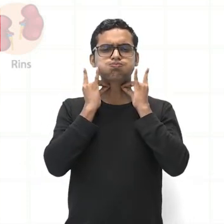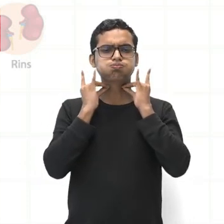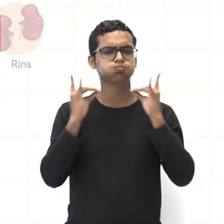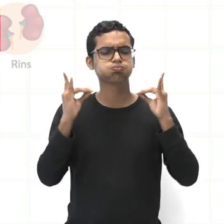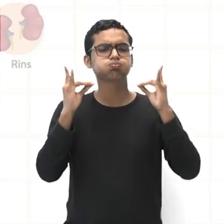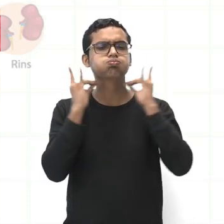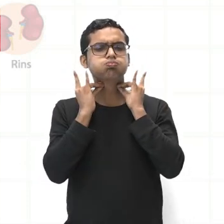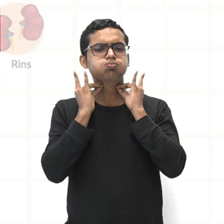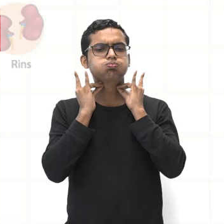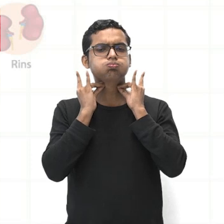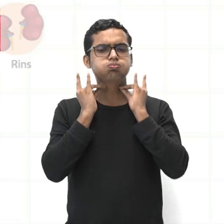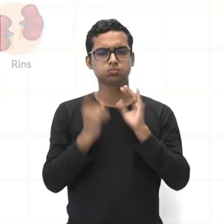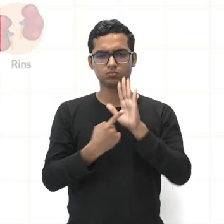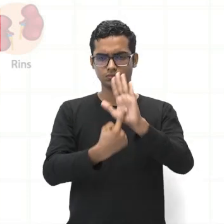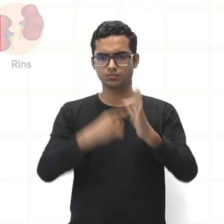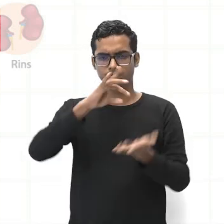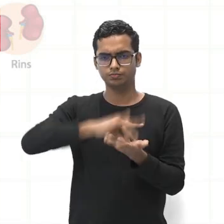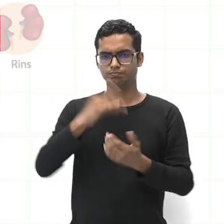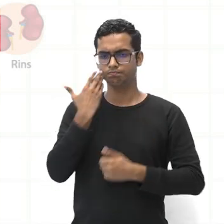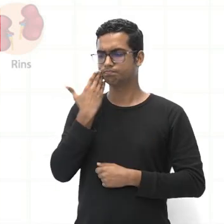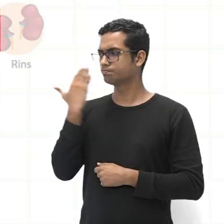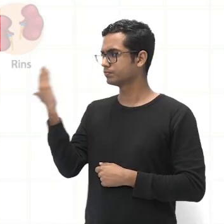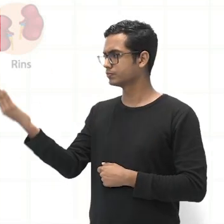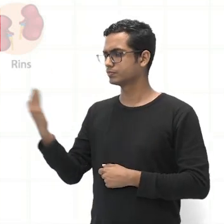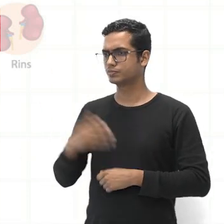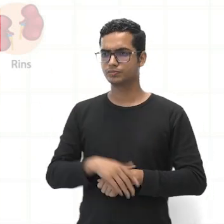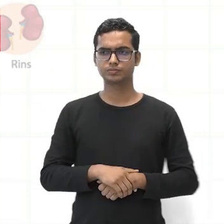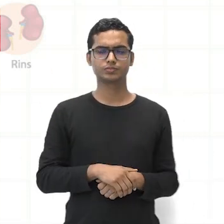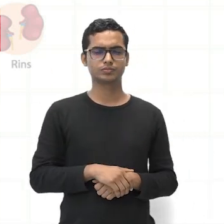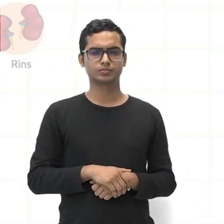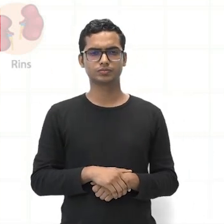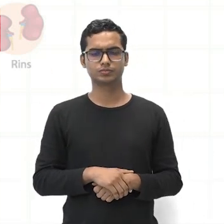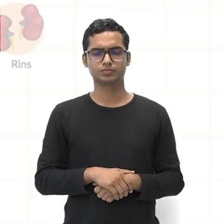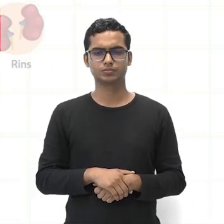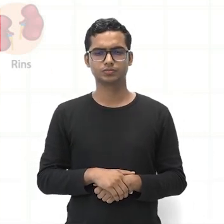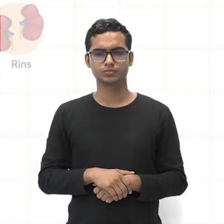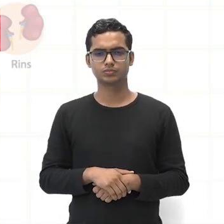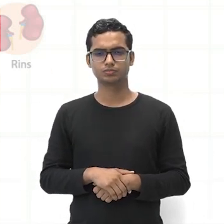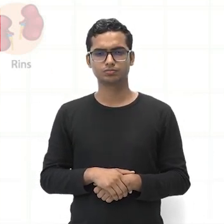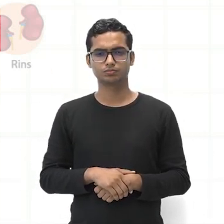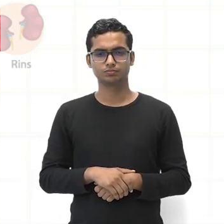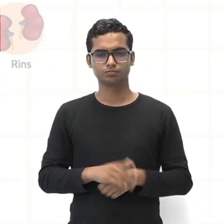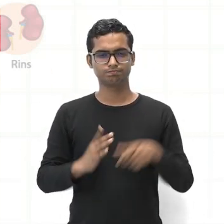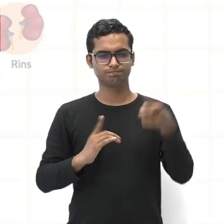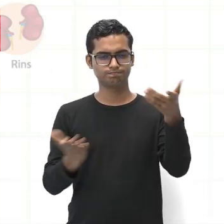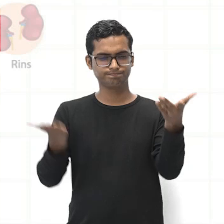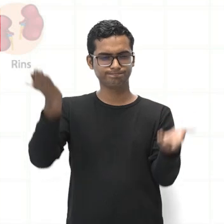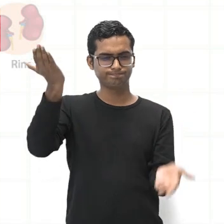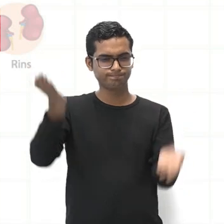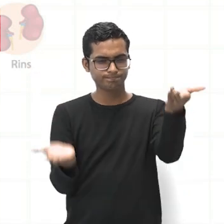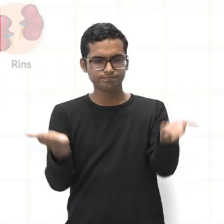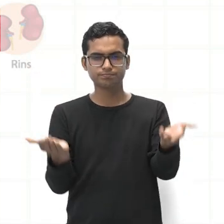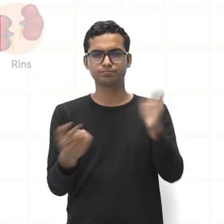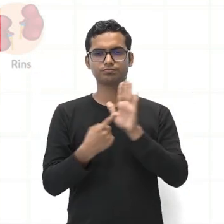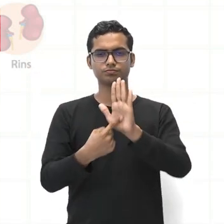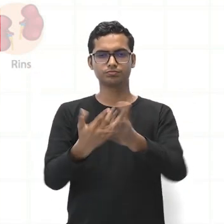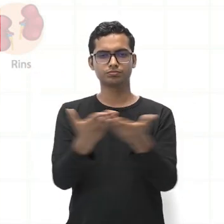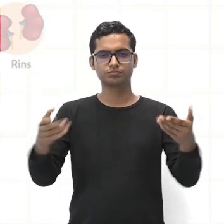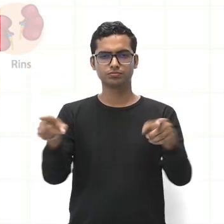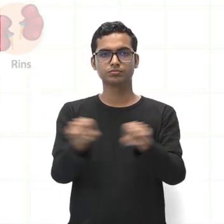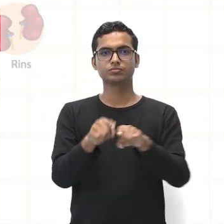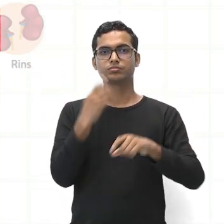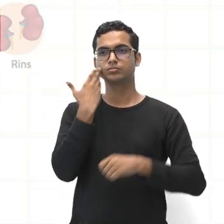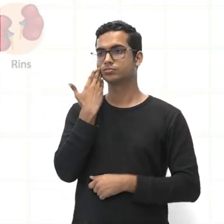nossa tireoide. E isso tudo, esse equilíbrio, lembra que foi dito que nós temos